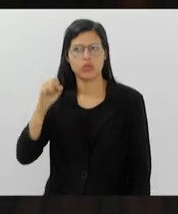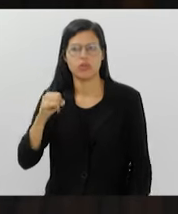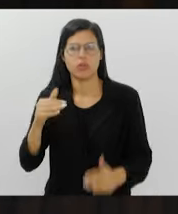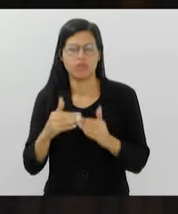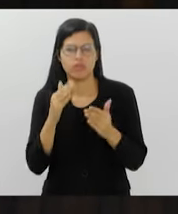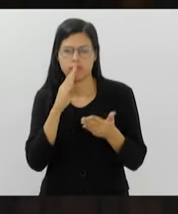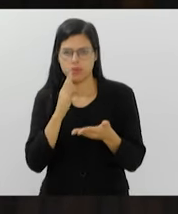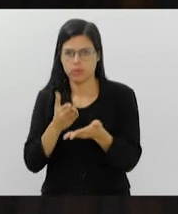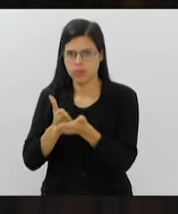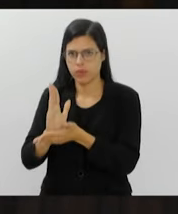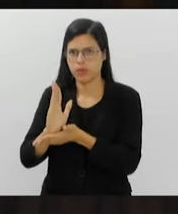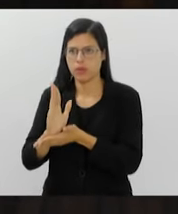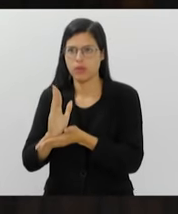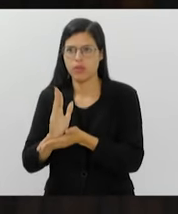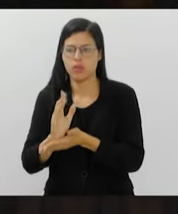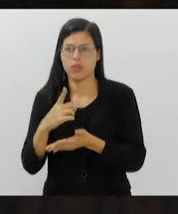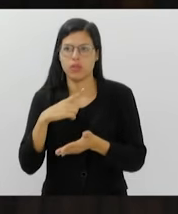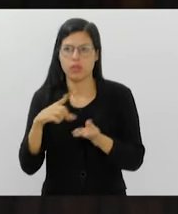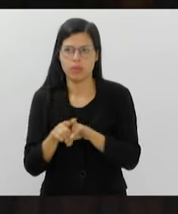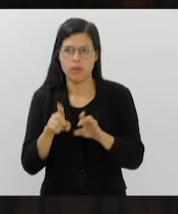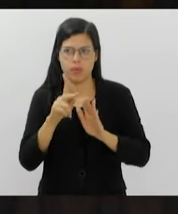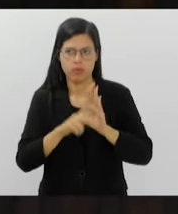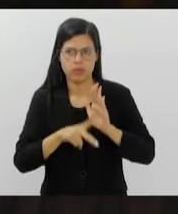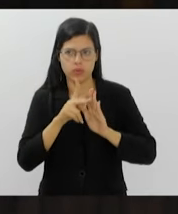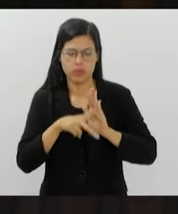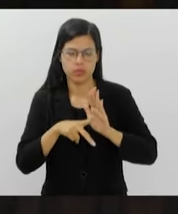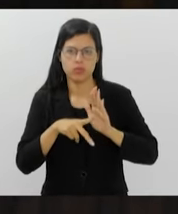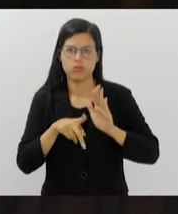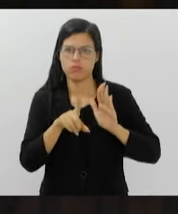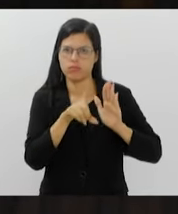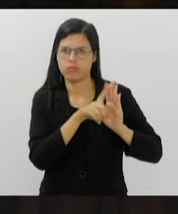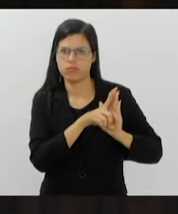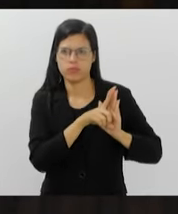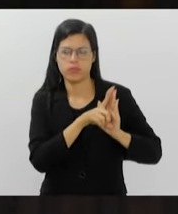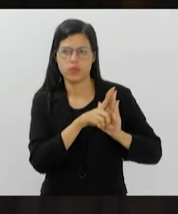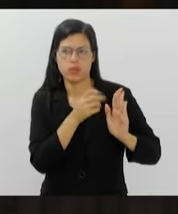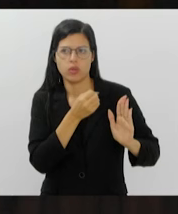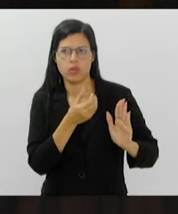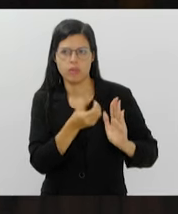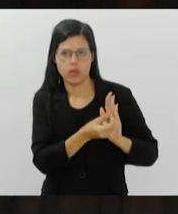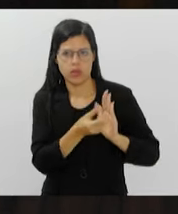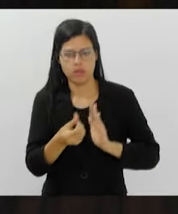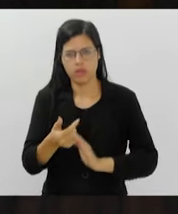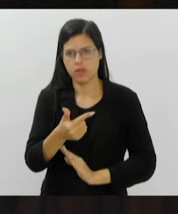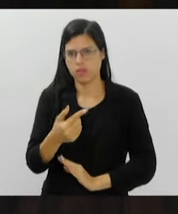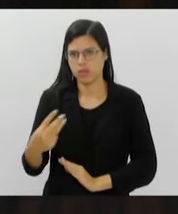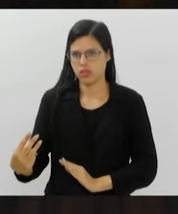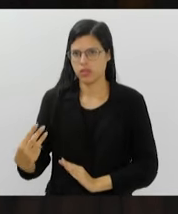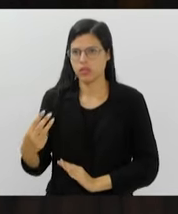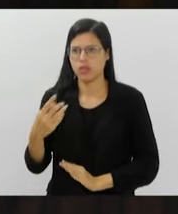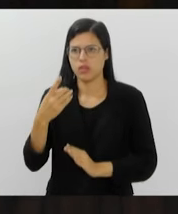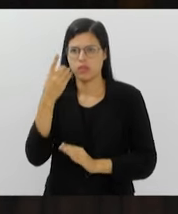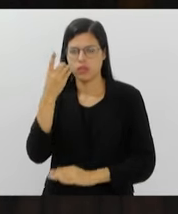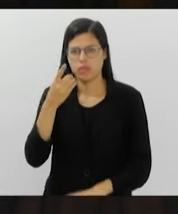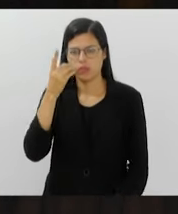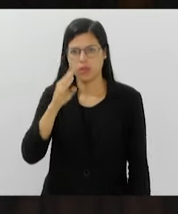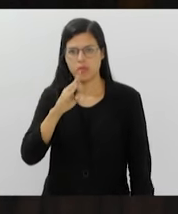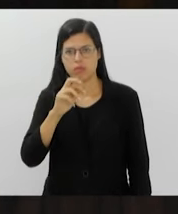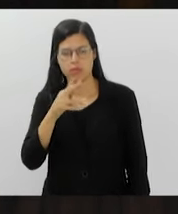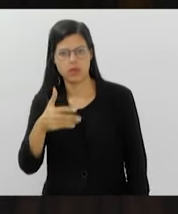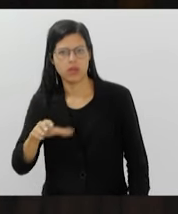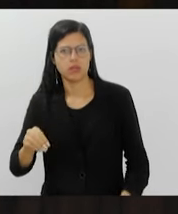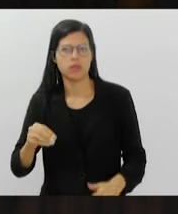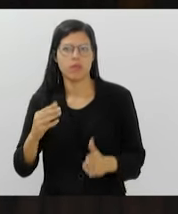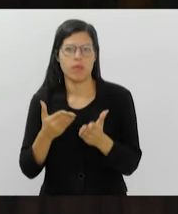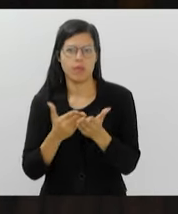estão. Aprovado. Há sobre a mesa requerimento de inclusão na ordem do dia do projeto 6623, deputado Brazão. Os senhores que aprovam, permaneçam como